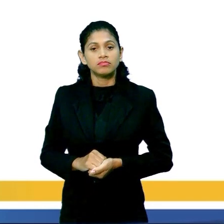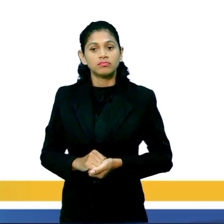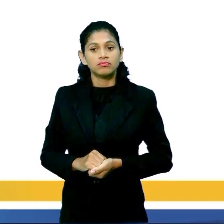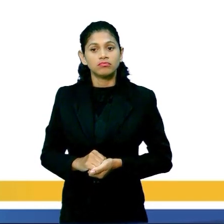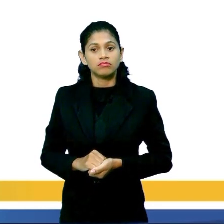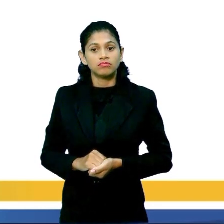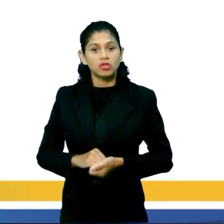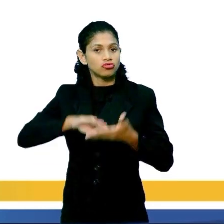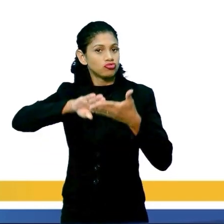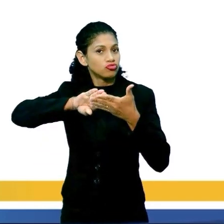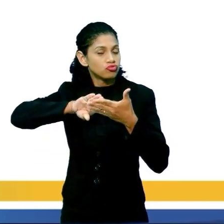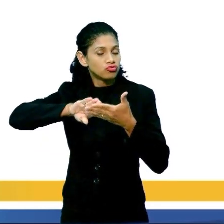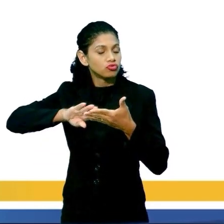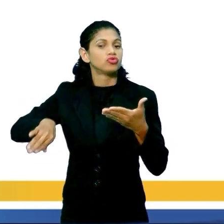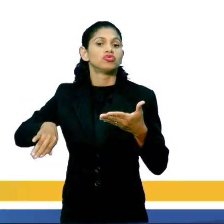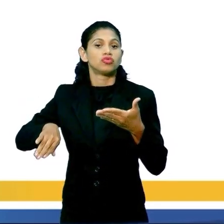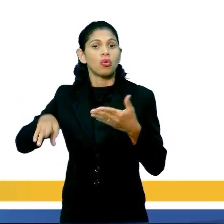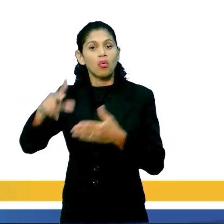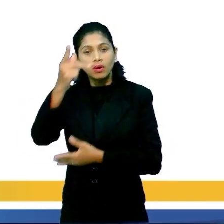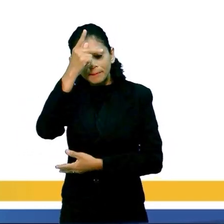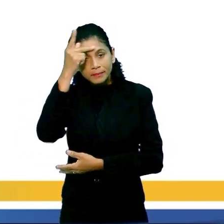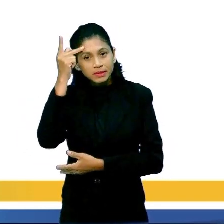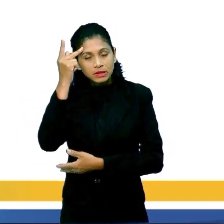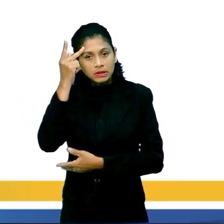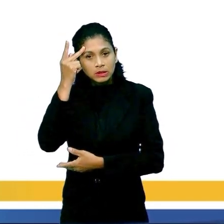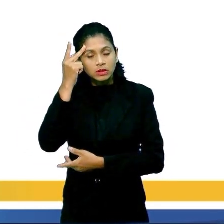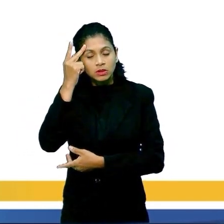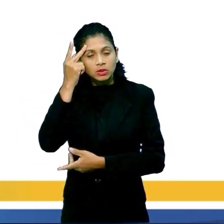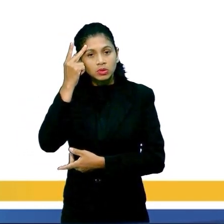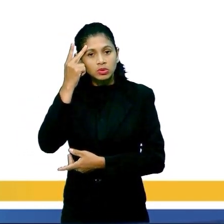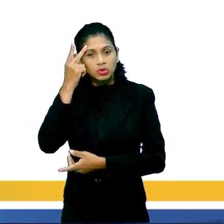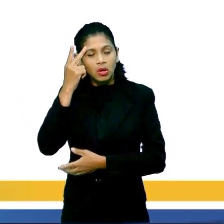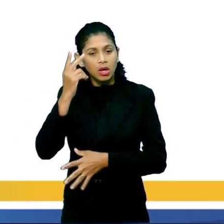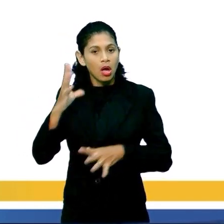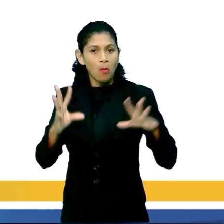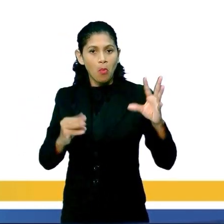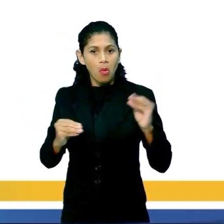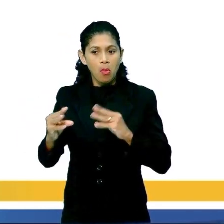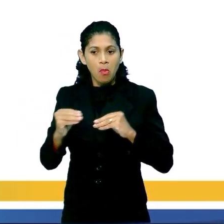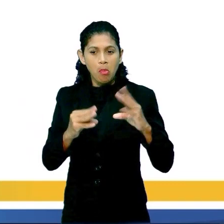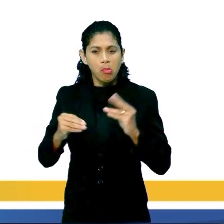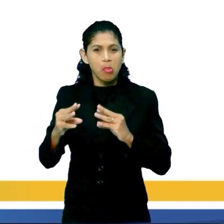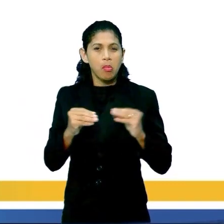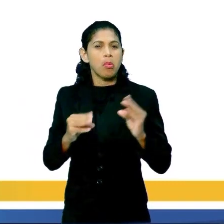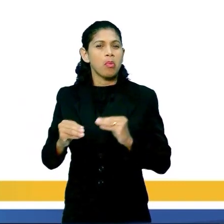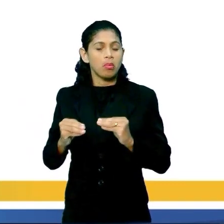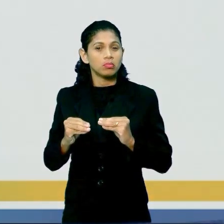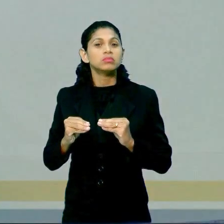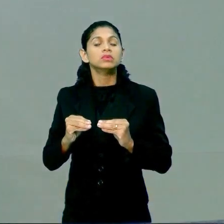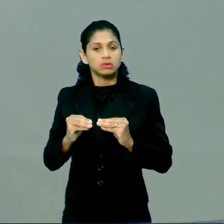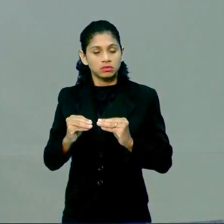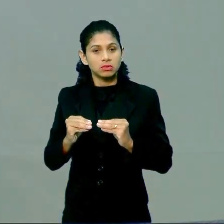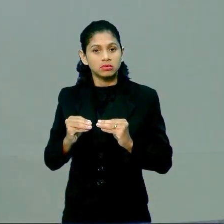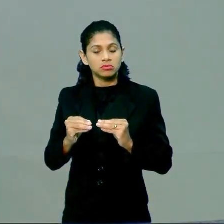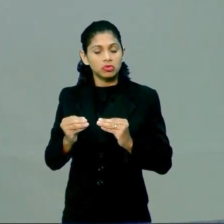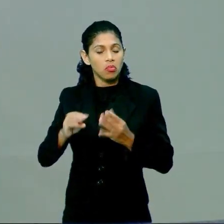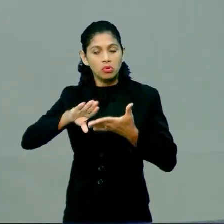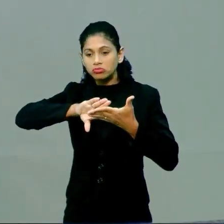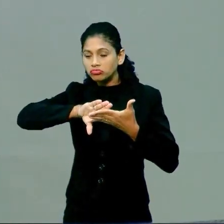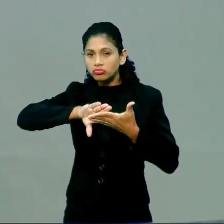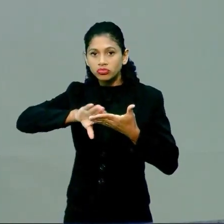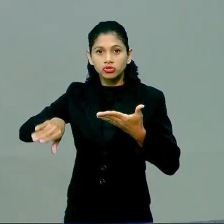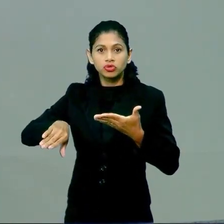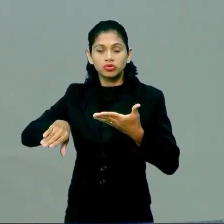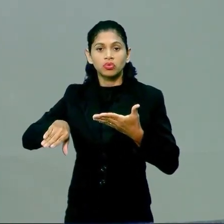com quem ele brigou né com que ele entrou na relação conflituosa aí da lista de amigos ou seja ele foi lá né nos nas amizades ali